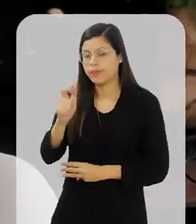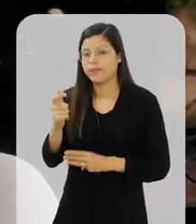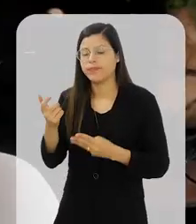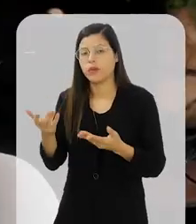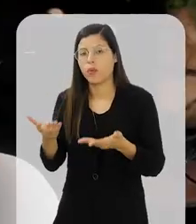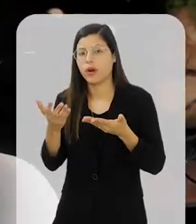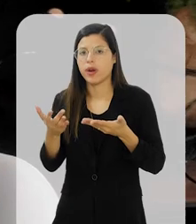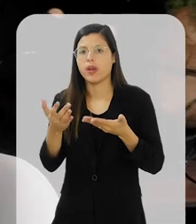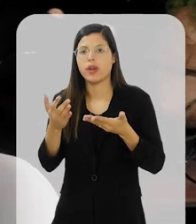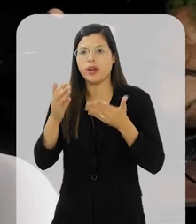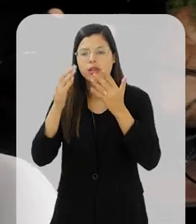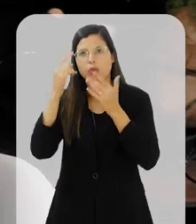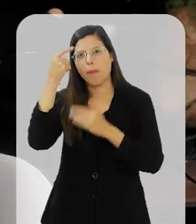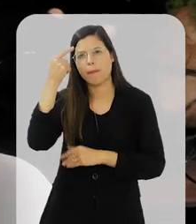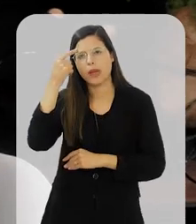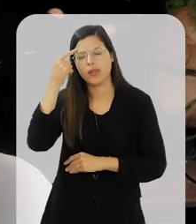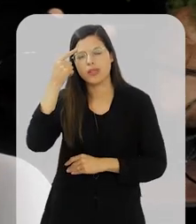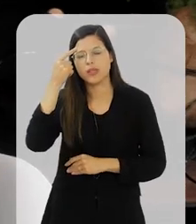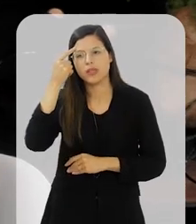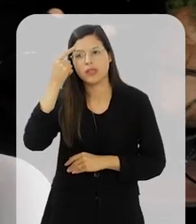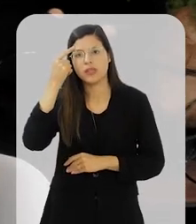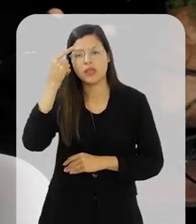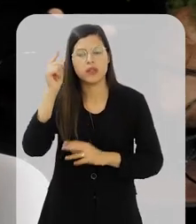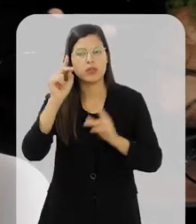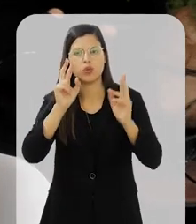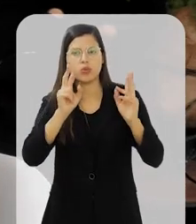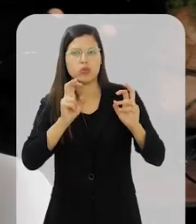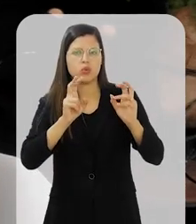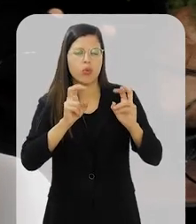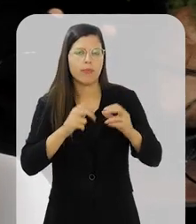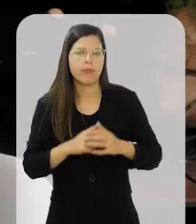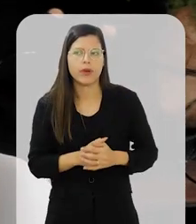gente refletisse sobre a seguinte questão.